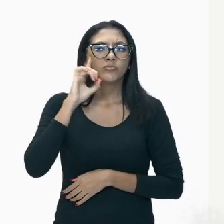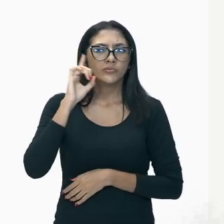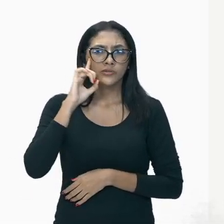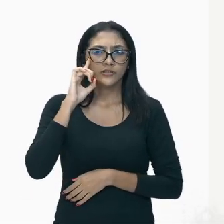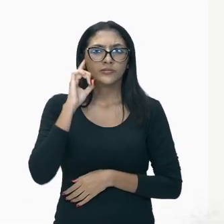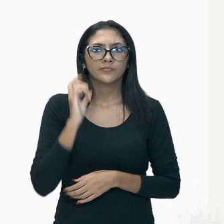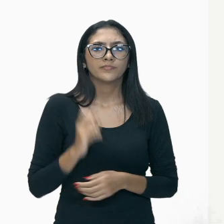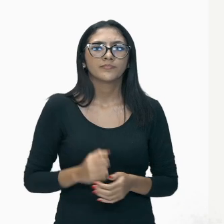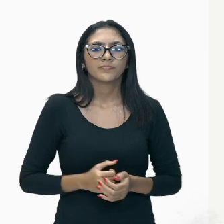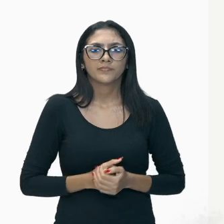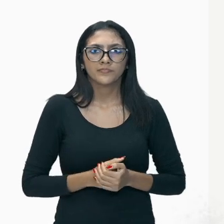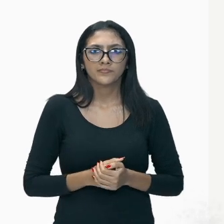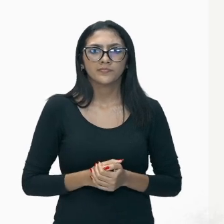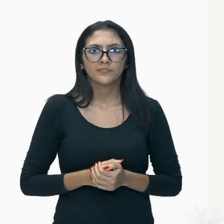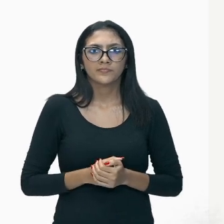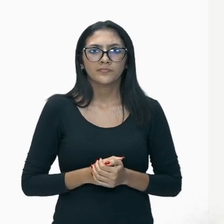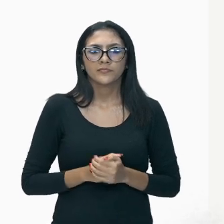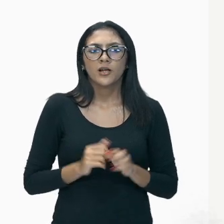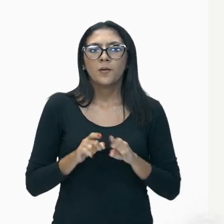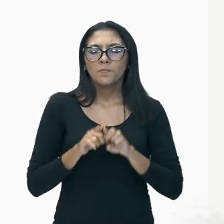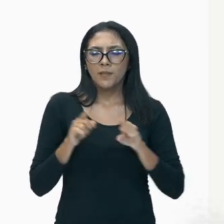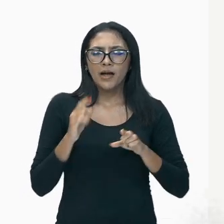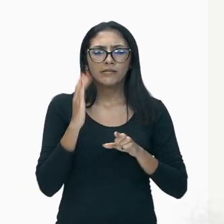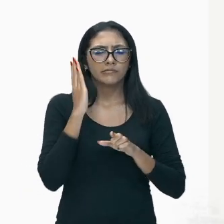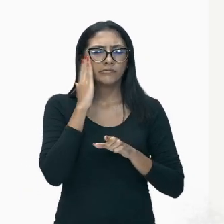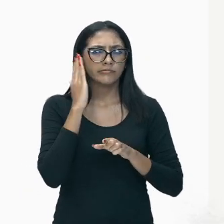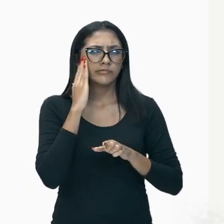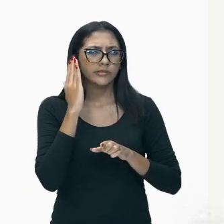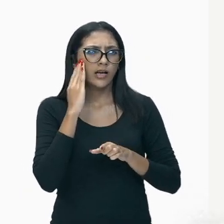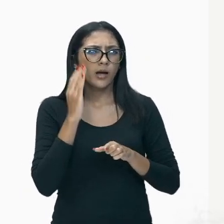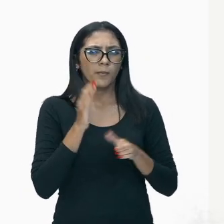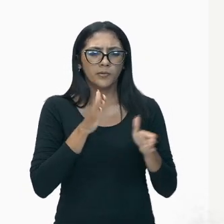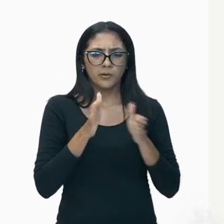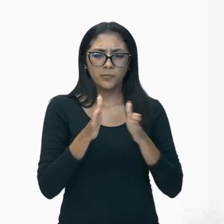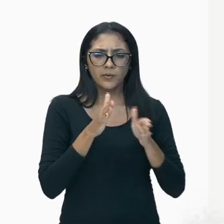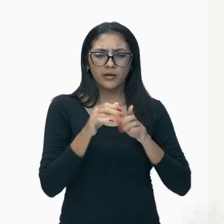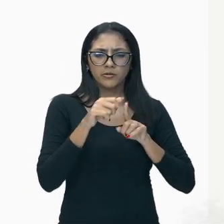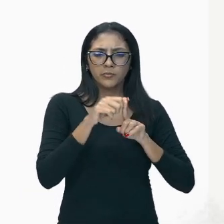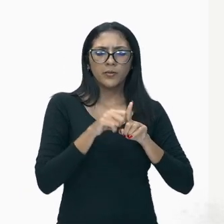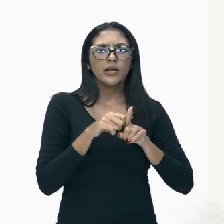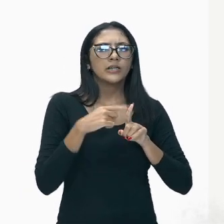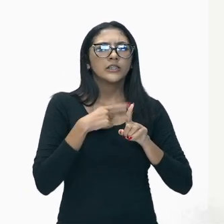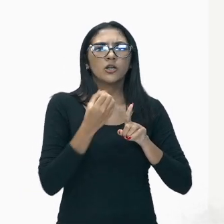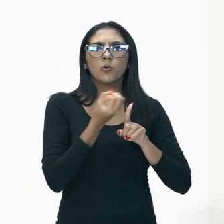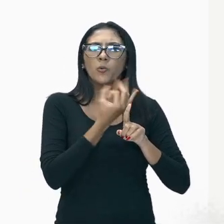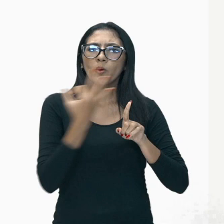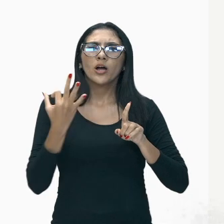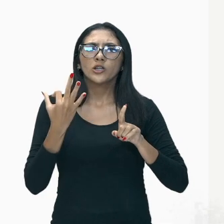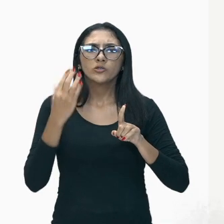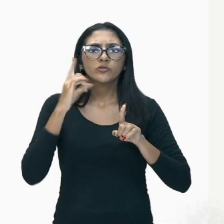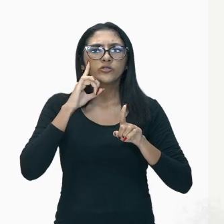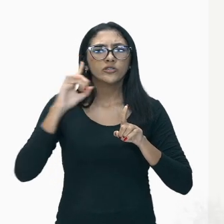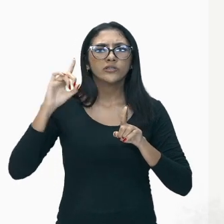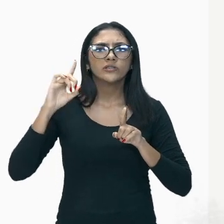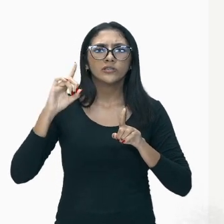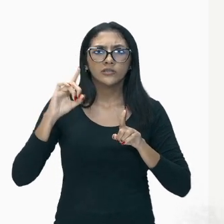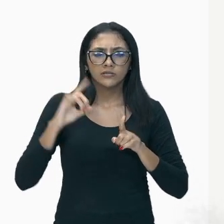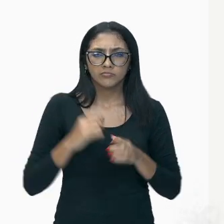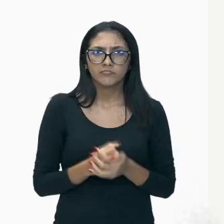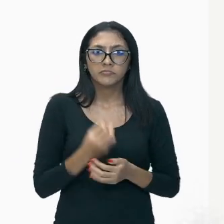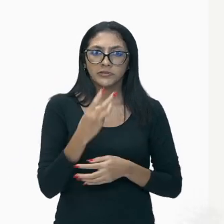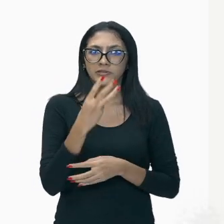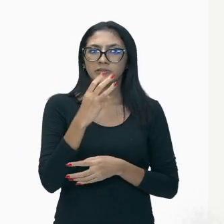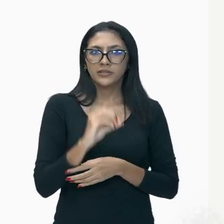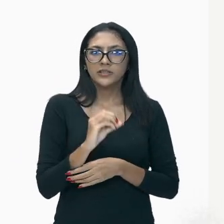nós sabemos que em um mês eu tenho quantos dias? 30. E eu